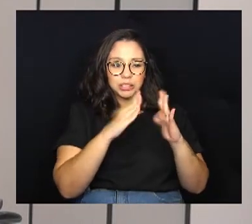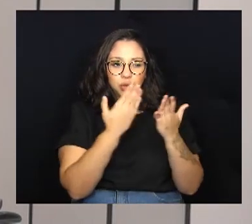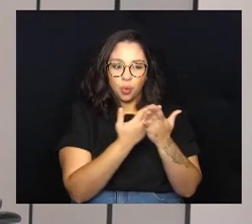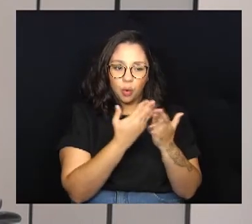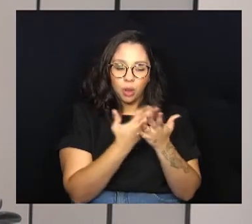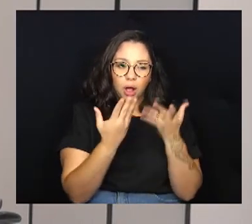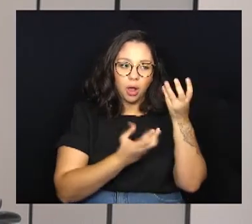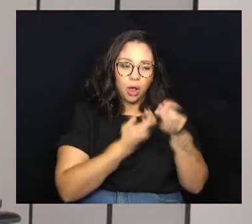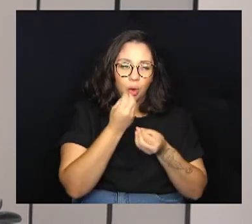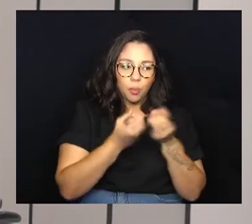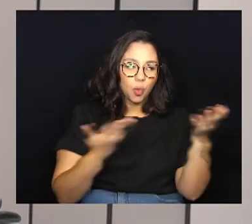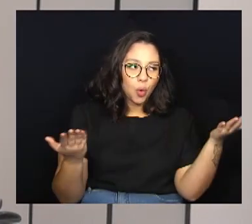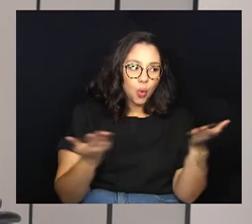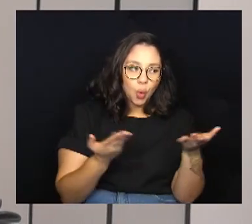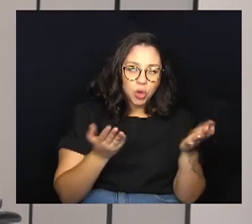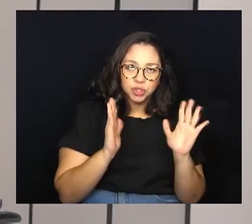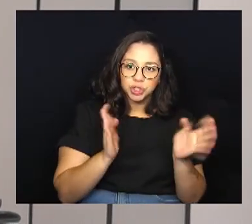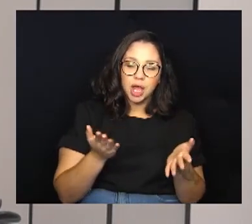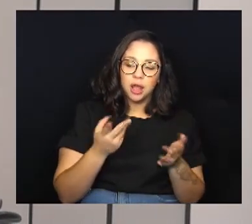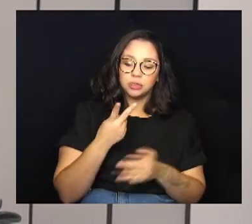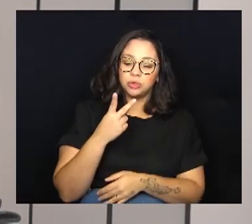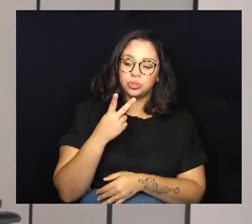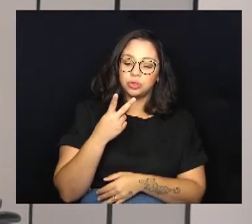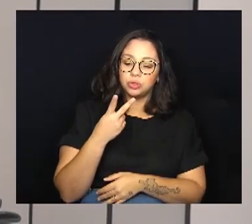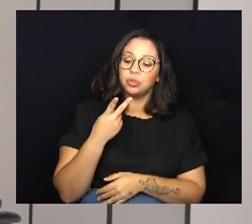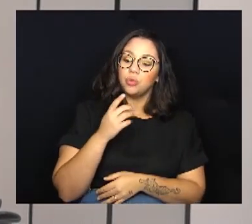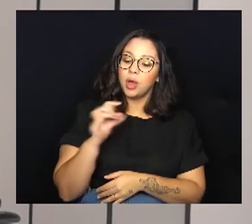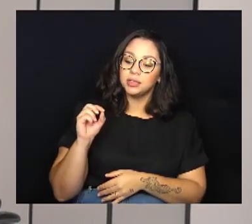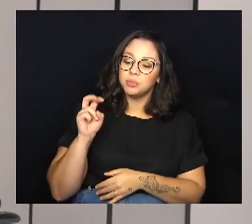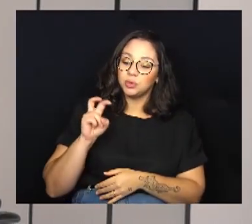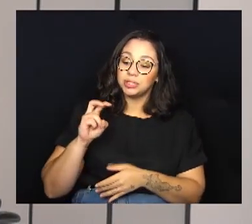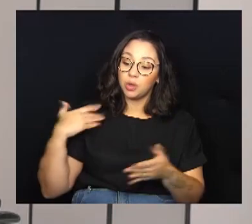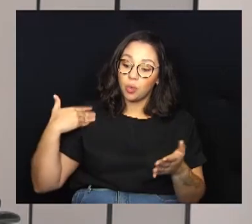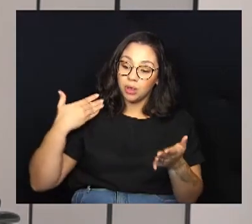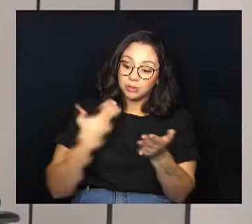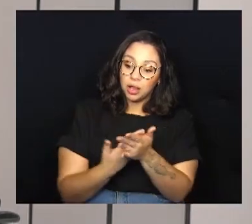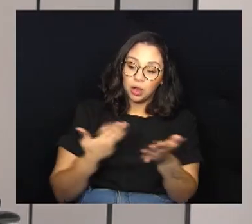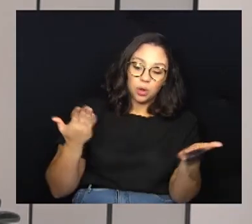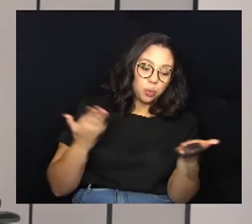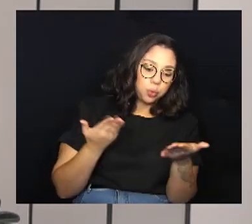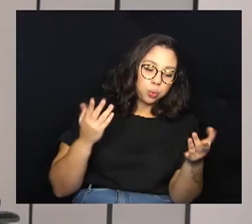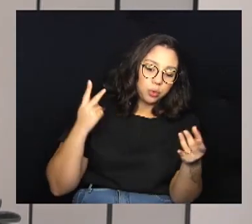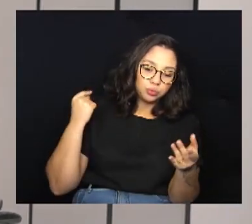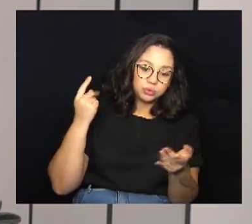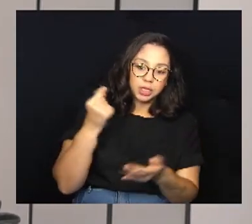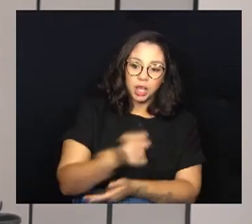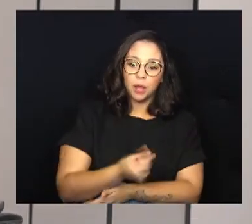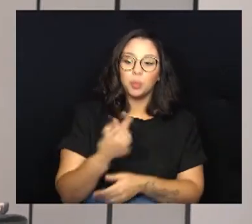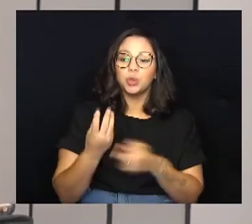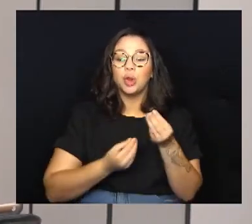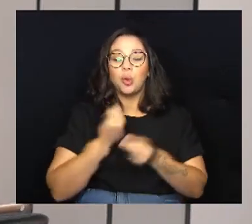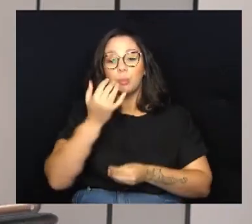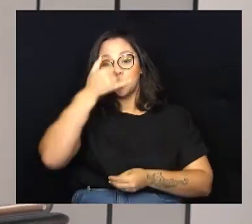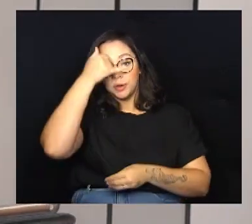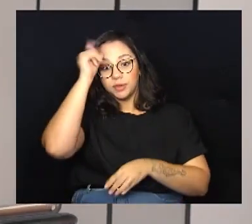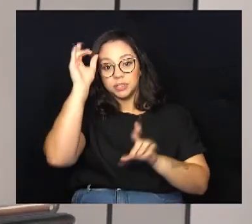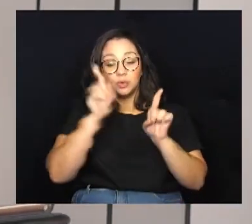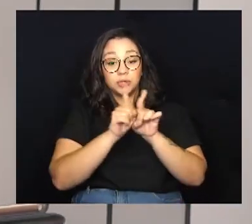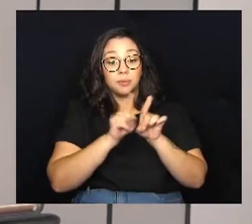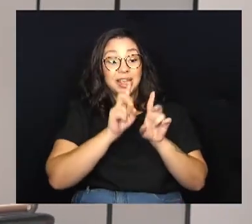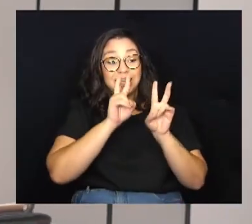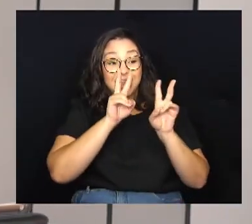dessa pessoa. A questão da droga, a questão dos cuidados, da saúde, trabalho. Para mim são